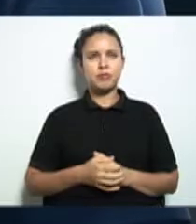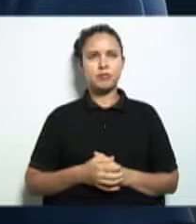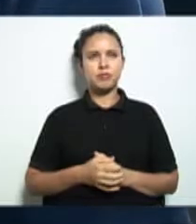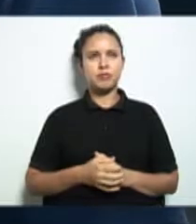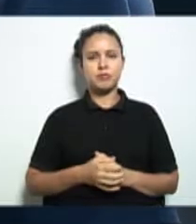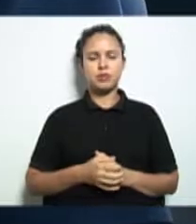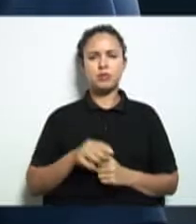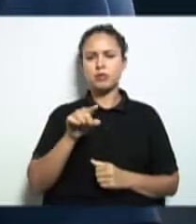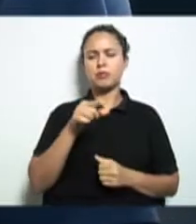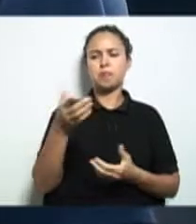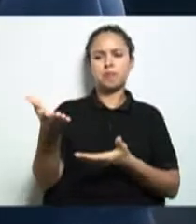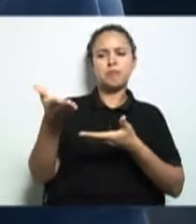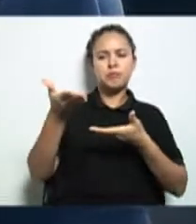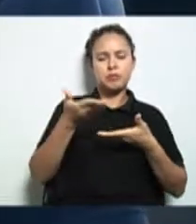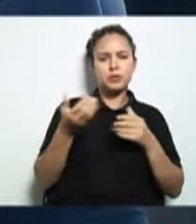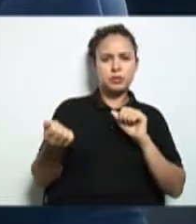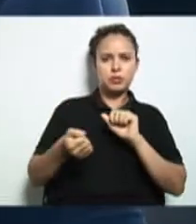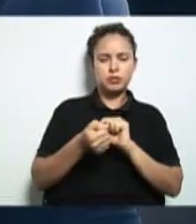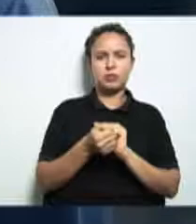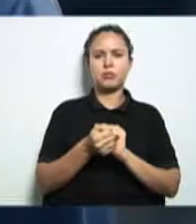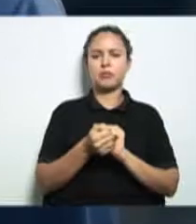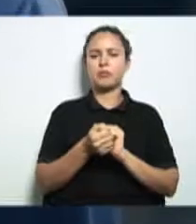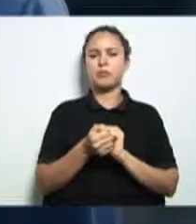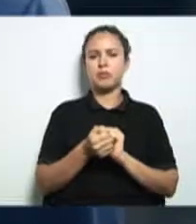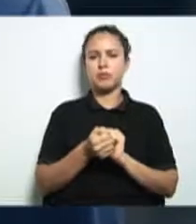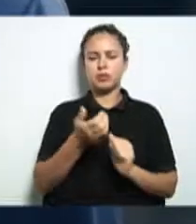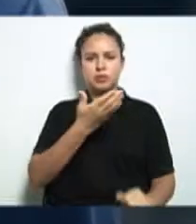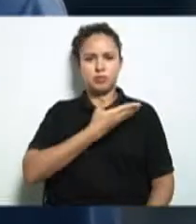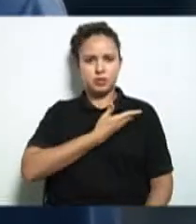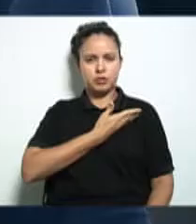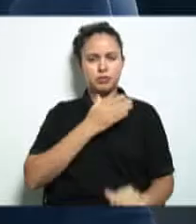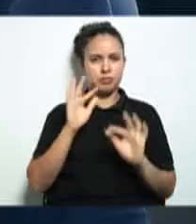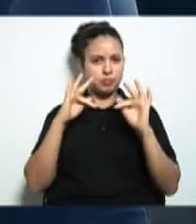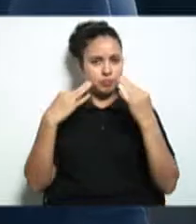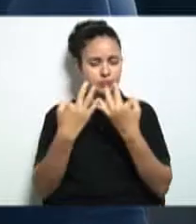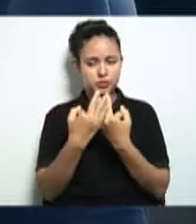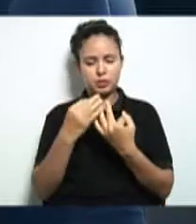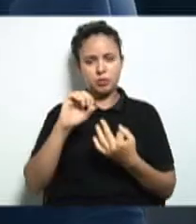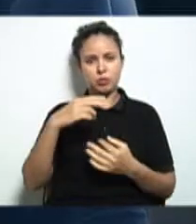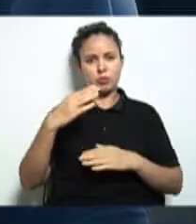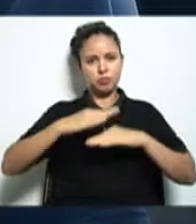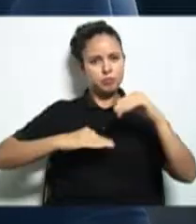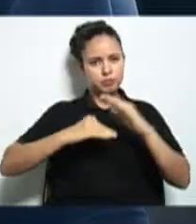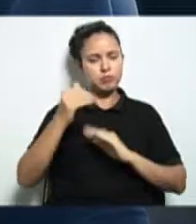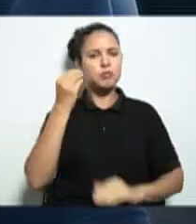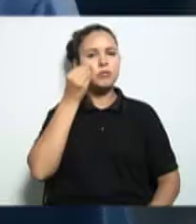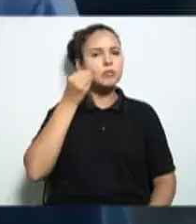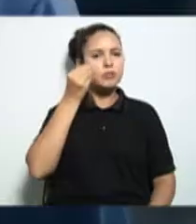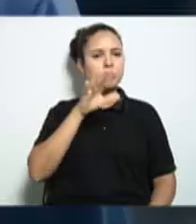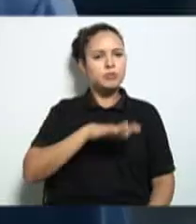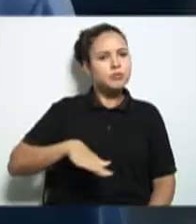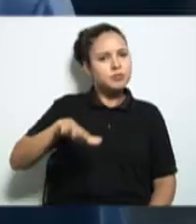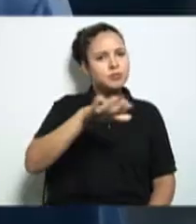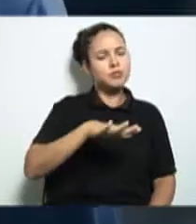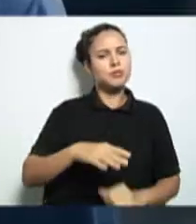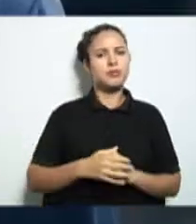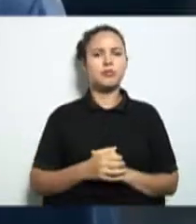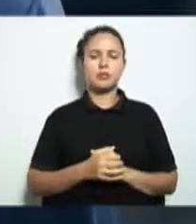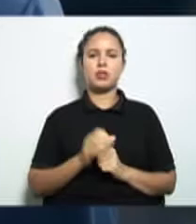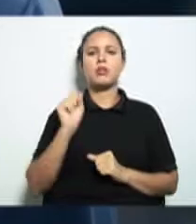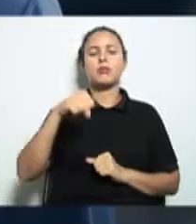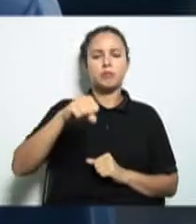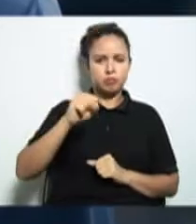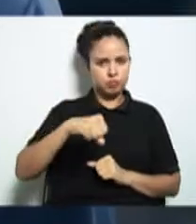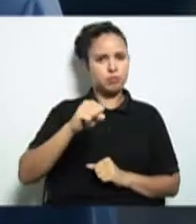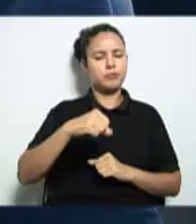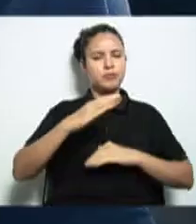Quem você convidaria para atuar nesse novo negócio? Um amigo, um familiar ou um profissional já experiente na área? Com certeza um profissional